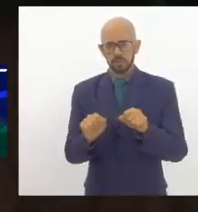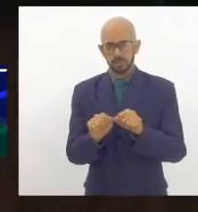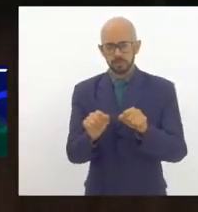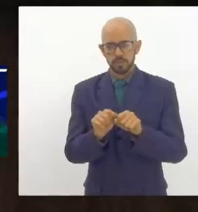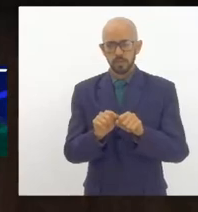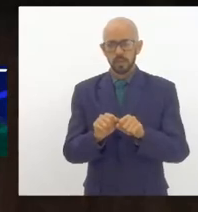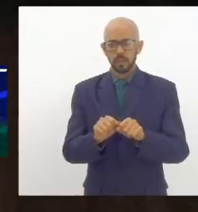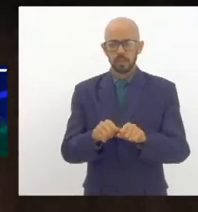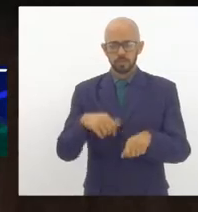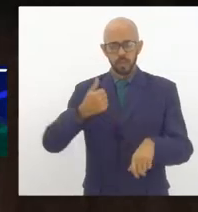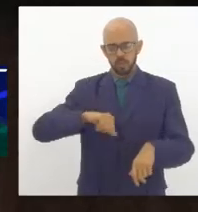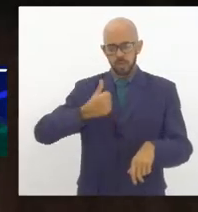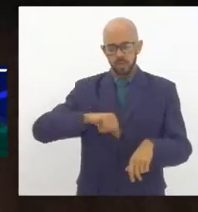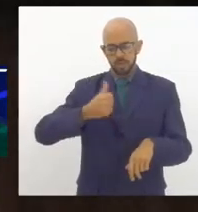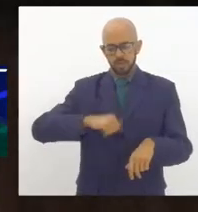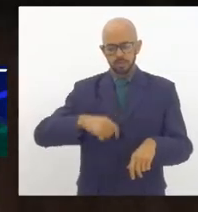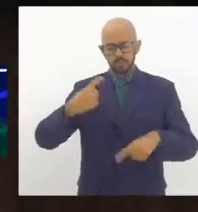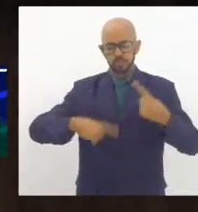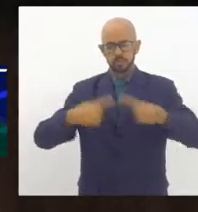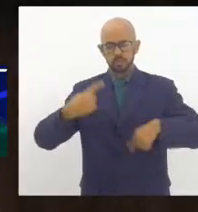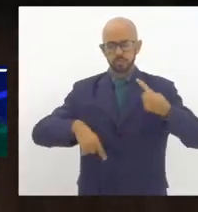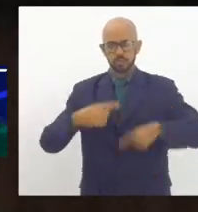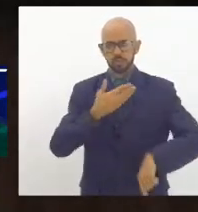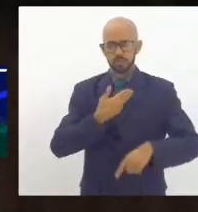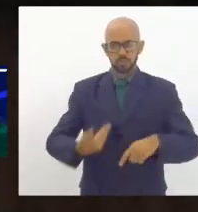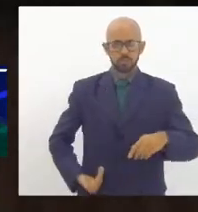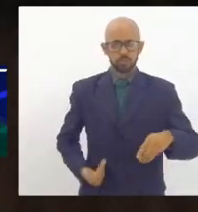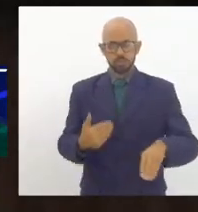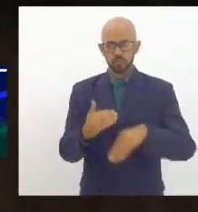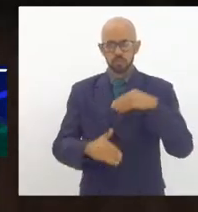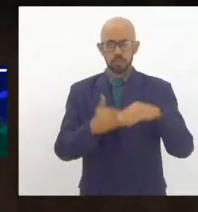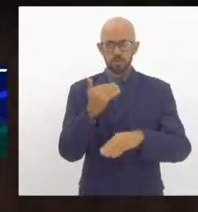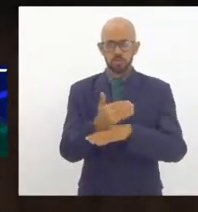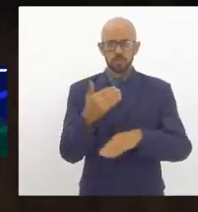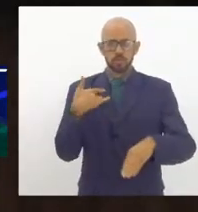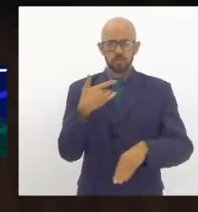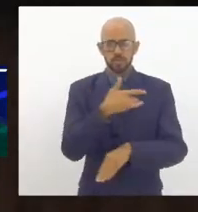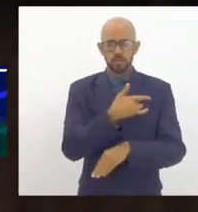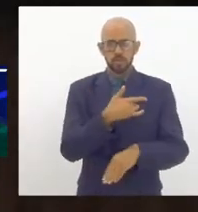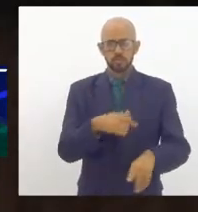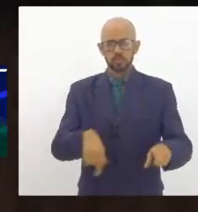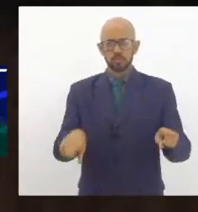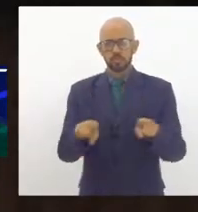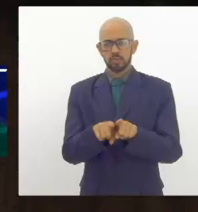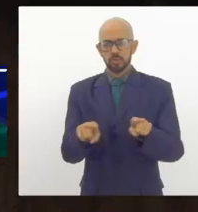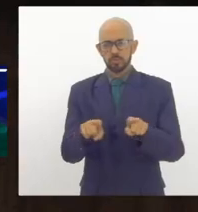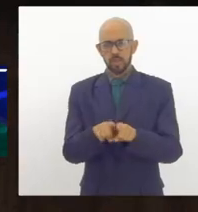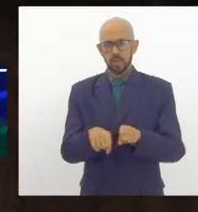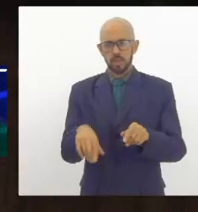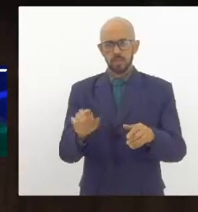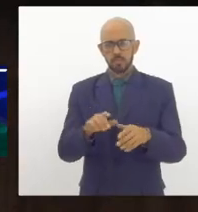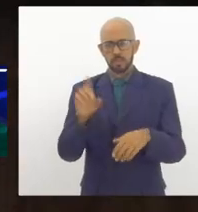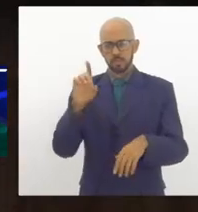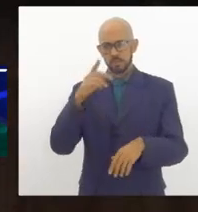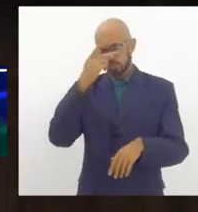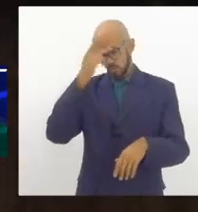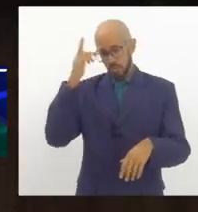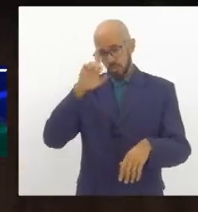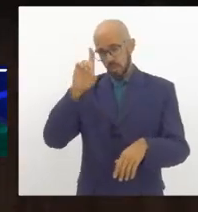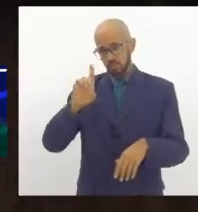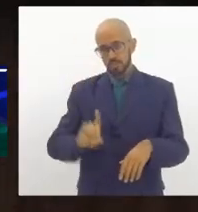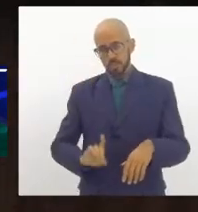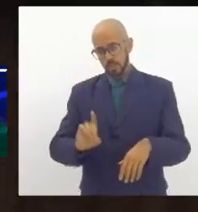análise efetiva das políticas públicas sobretudo da área da saúde e da Águia da da pessoa com